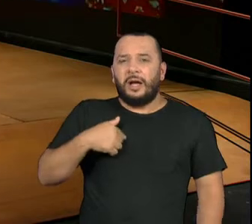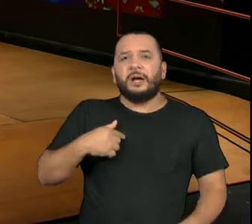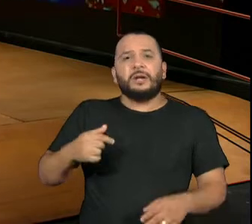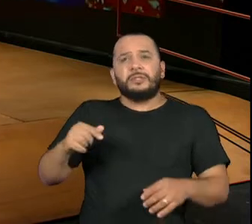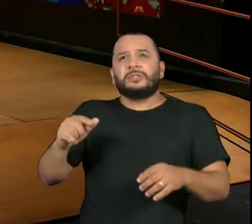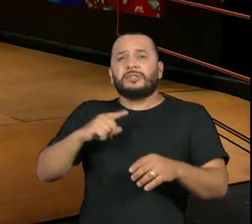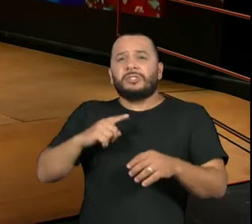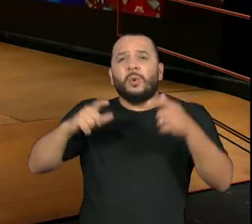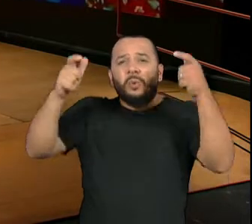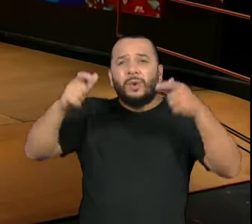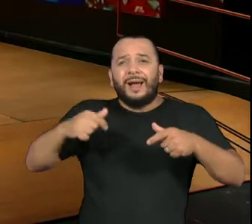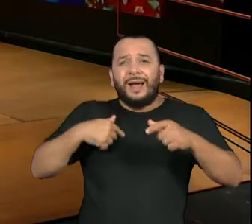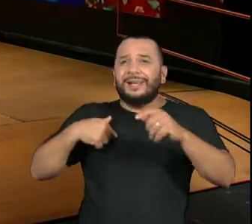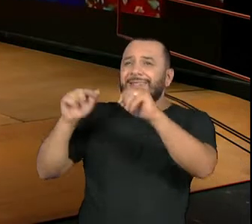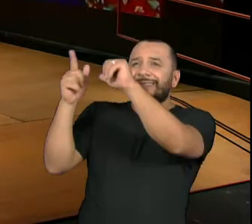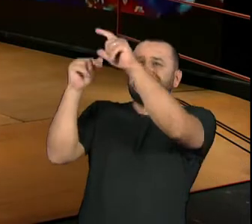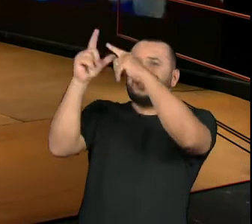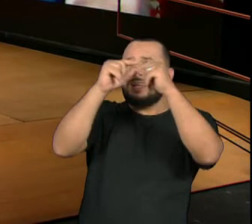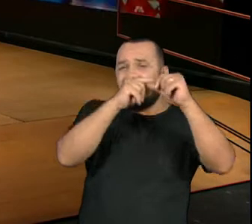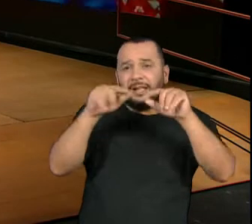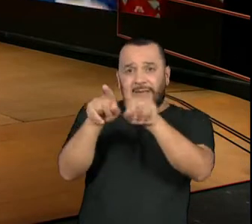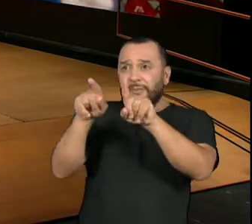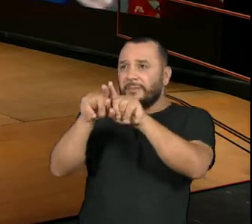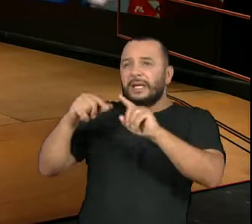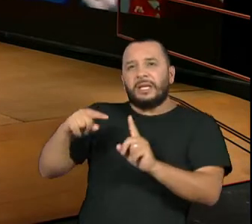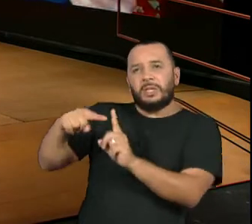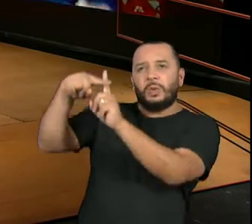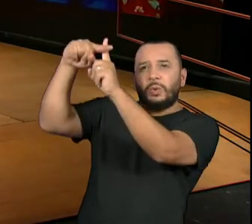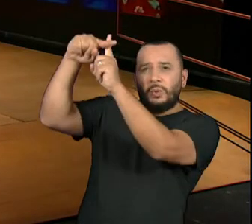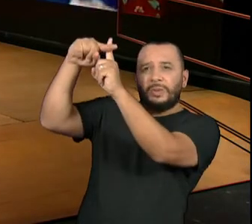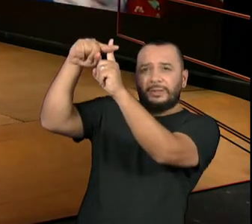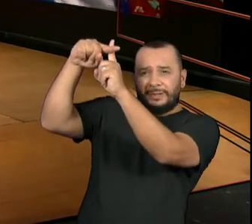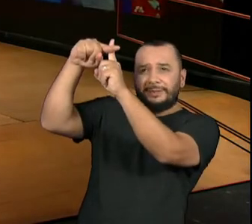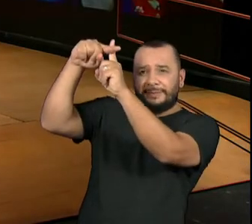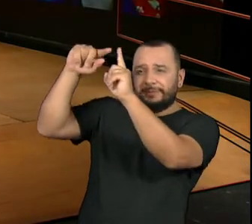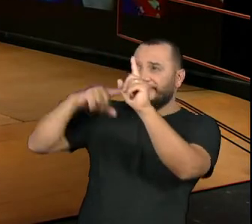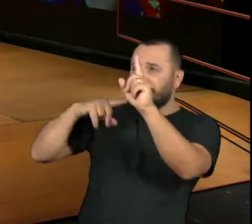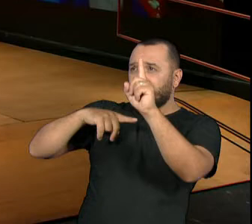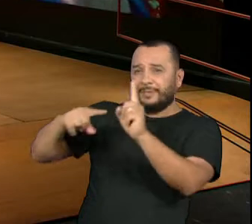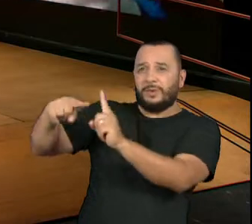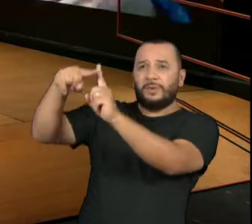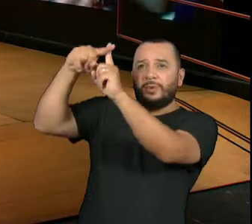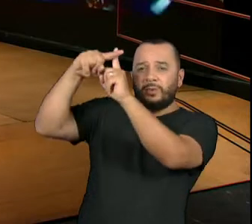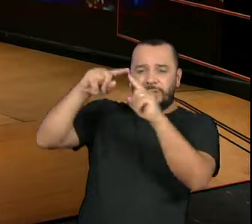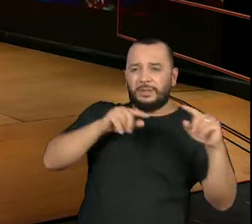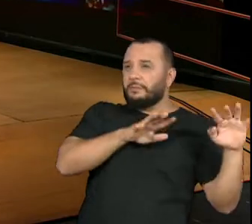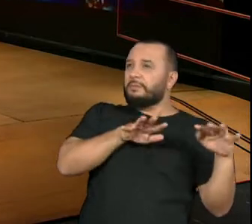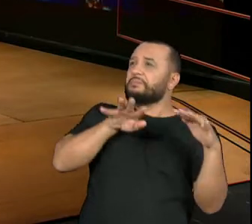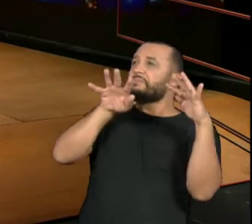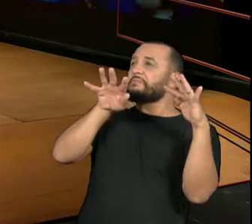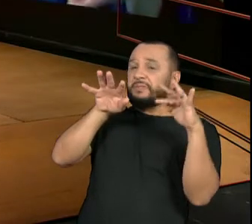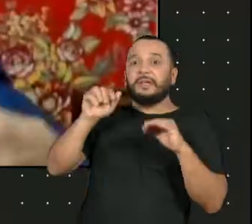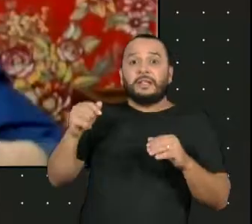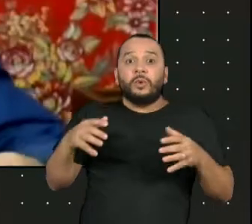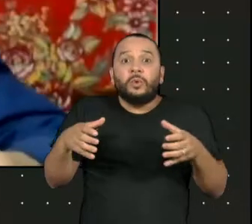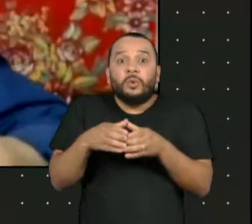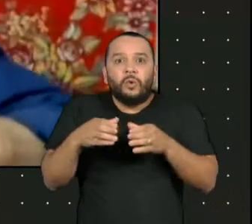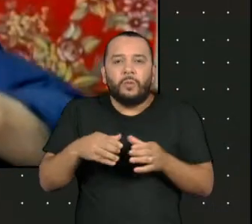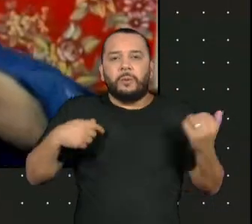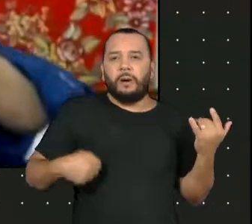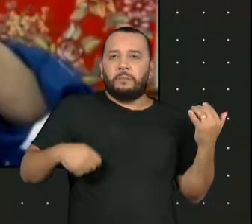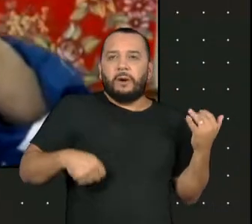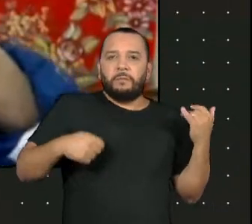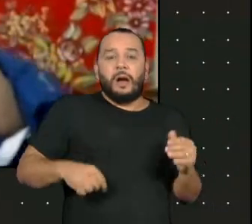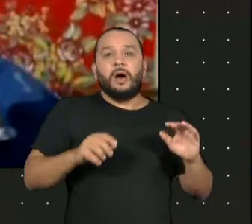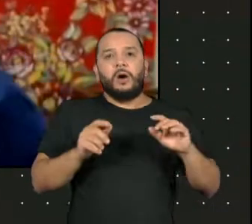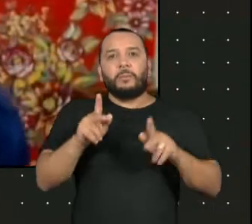cruzeiro, né? Uma cruz. E lá, na segunda-feira, a banda vai, o povo de Irará todo vai,